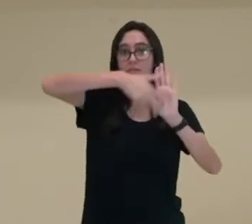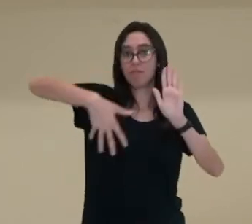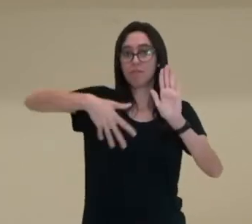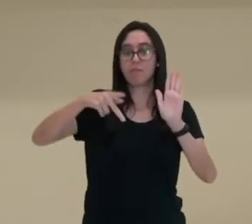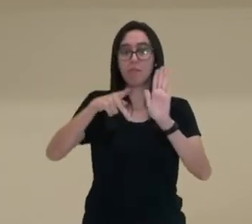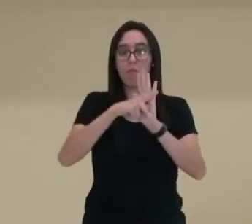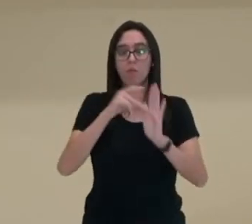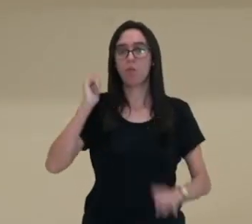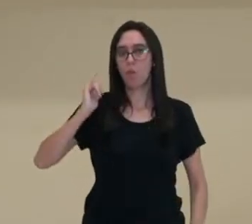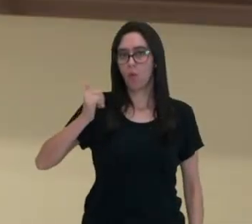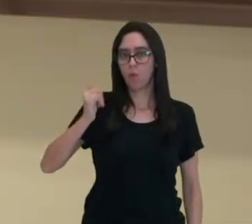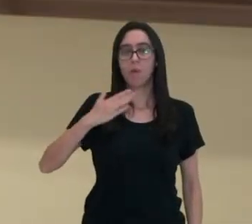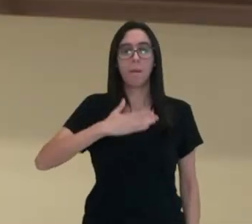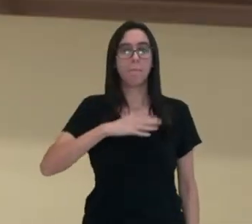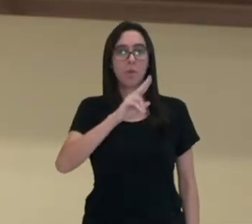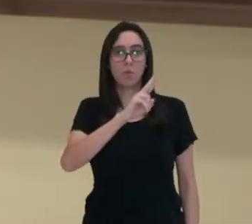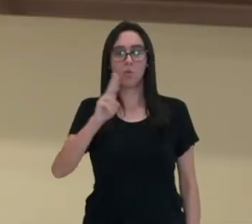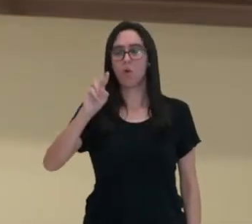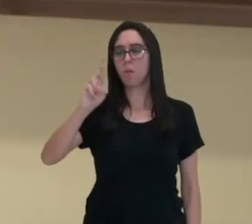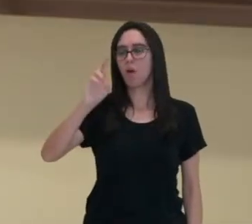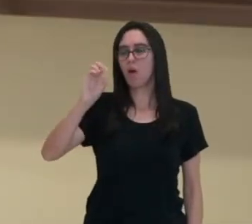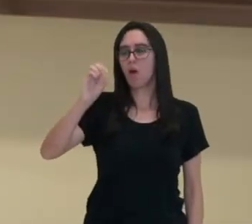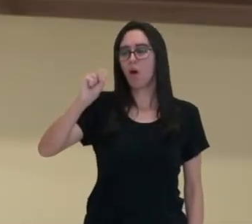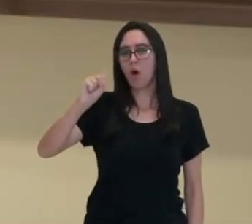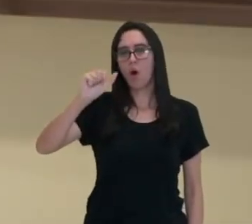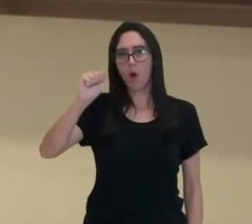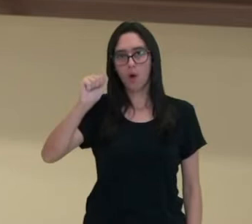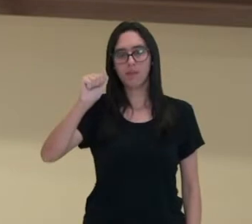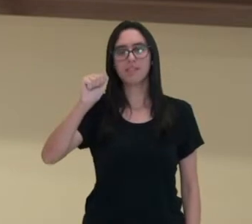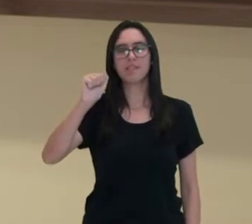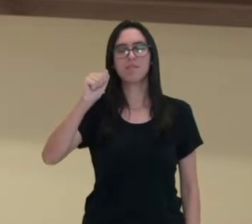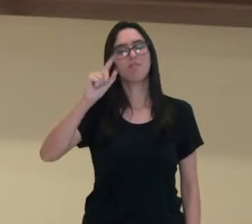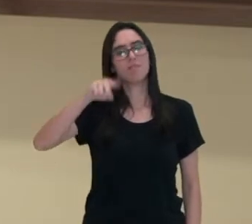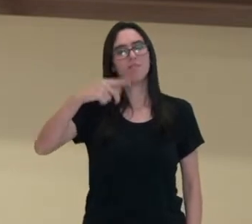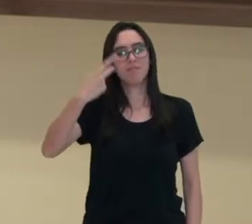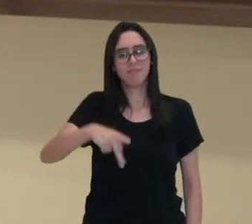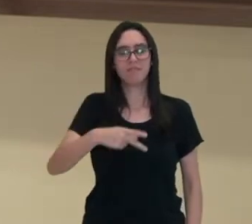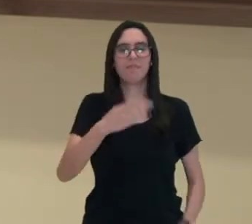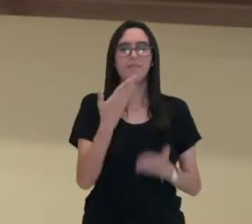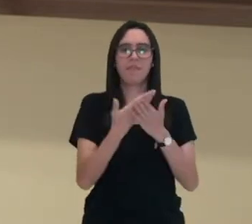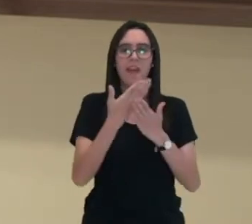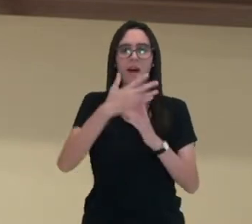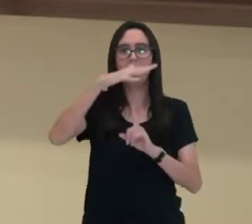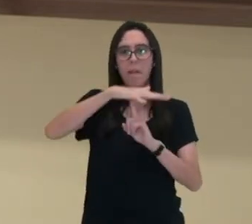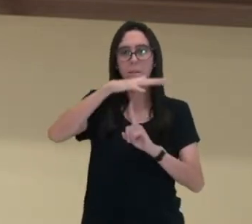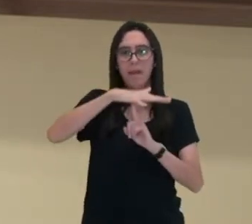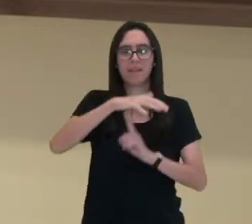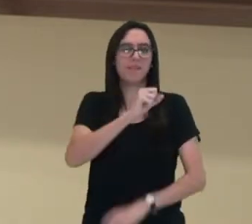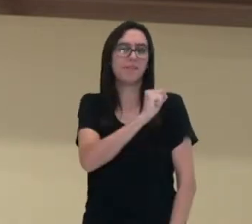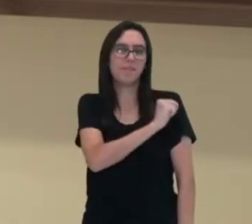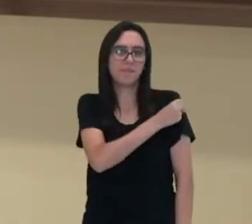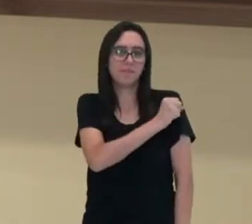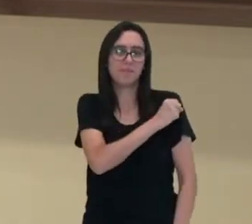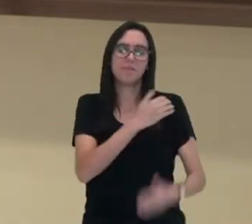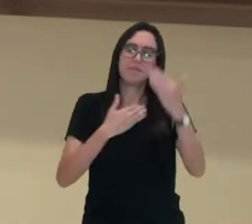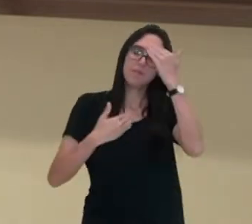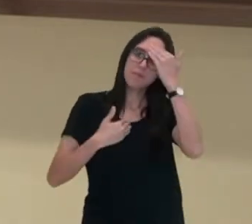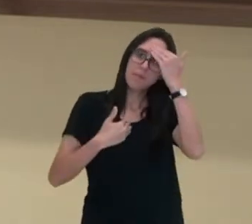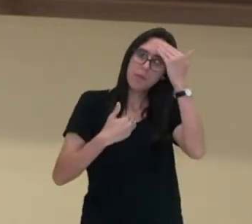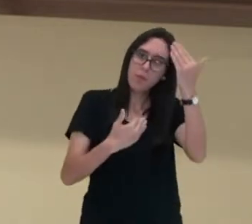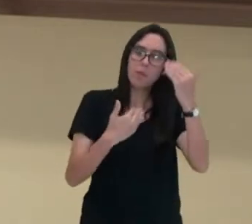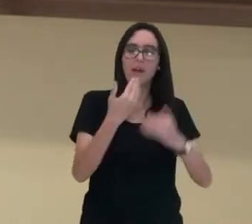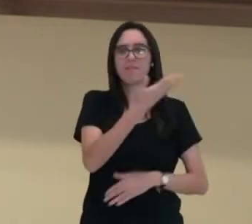conto. Eu sou a professora Rosa Bueno, estou aqui ministrando as aulas para o 8º ano. Agradeço imensamente a